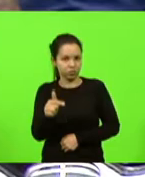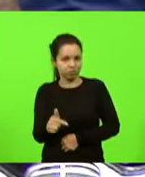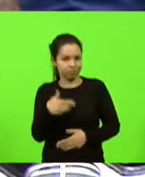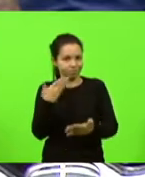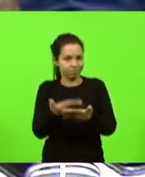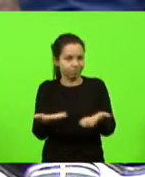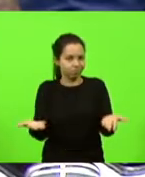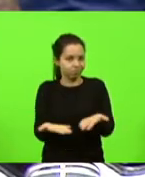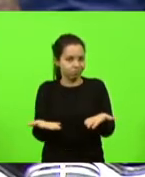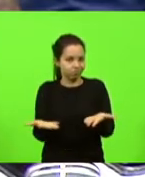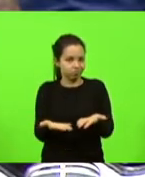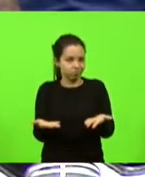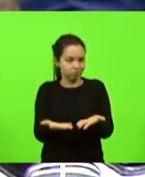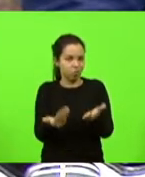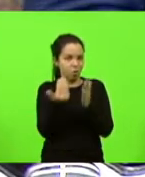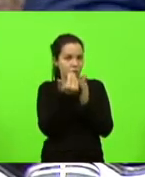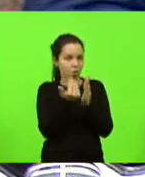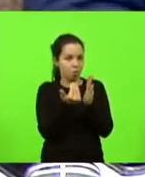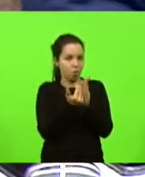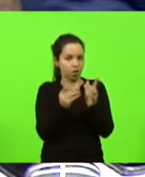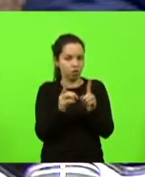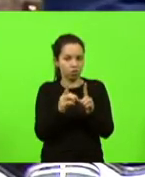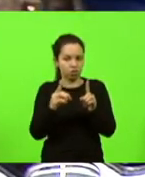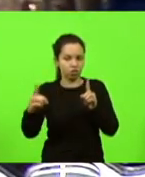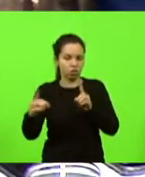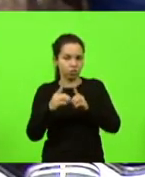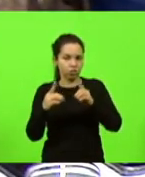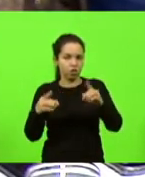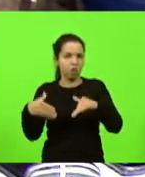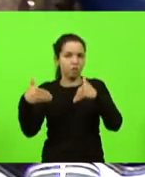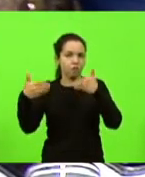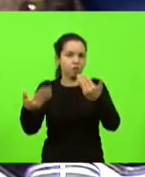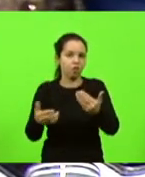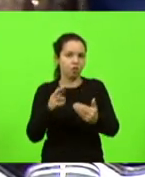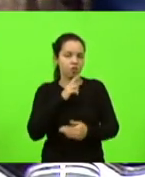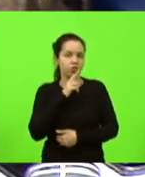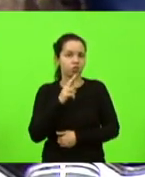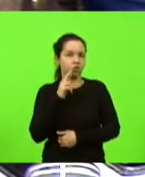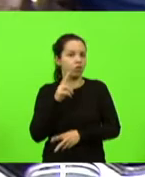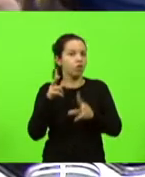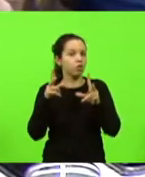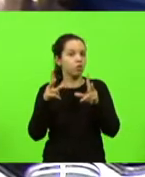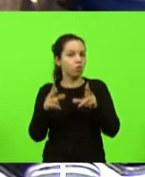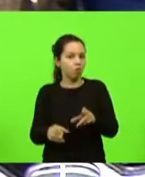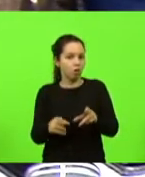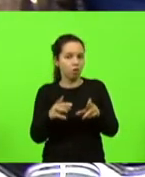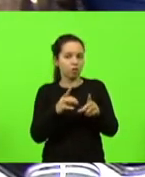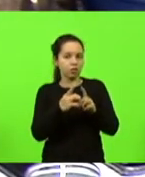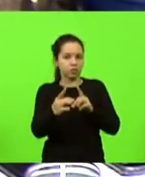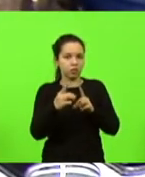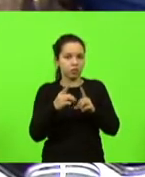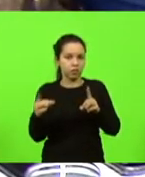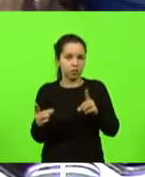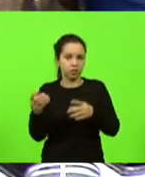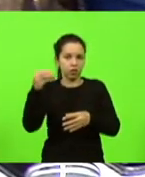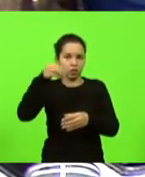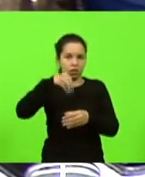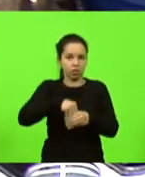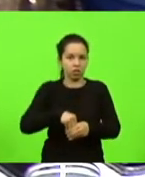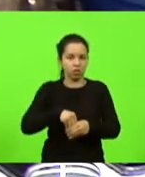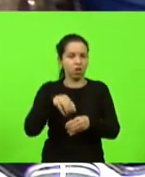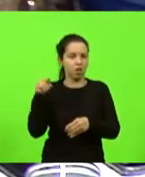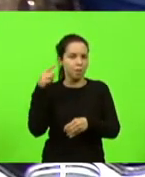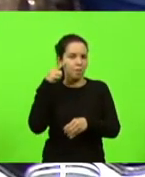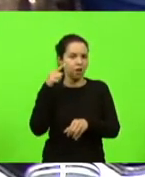de distanciamento em áreas externas de restaurante são iguais às medidas de distanciamento internos. O governo nem parou para ver